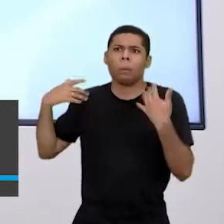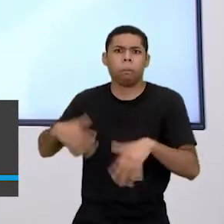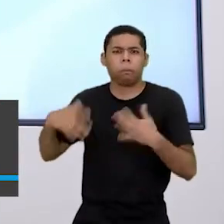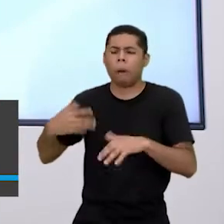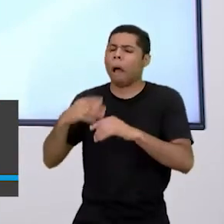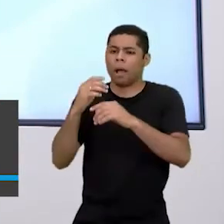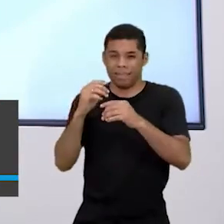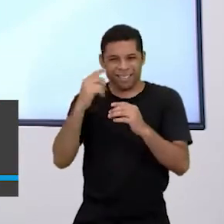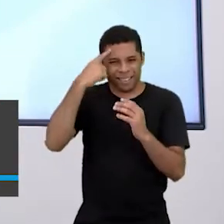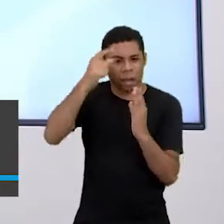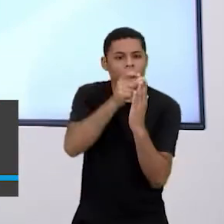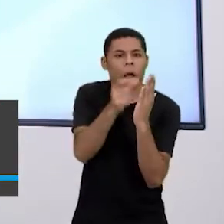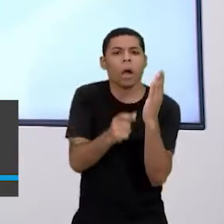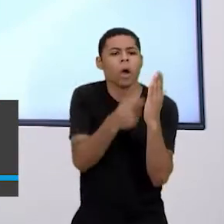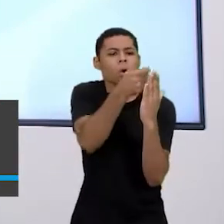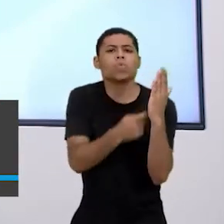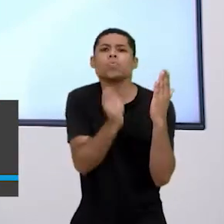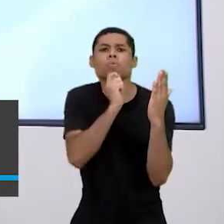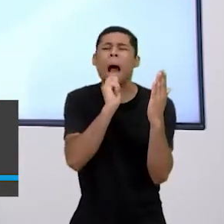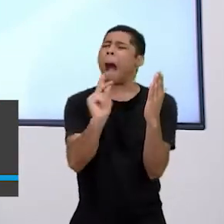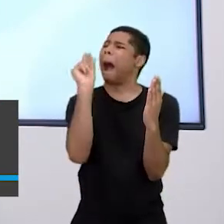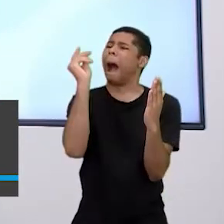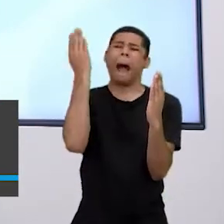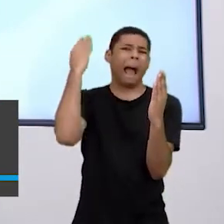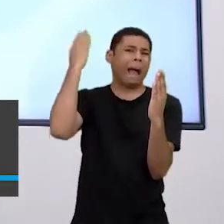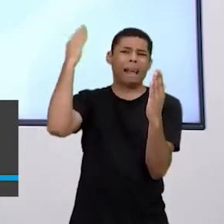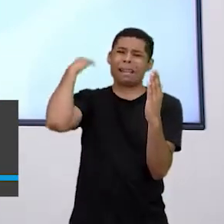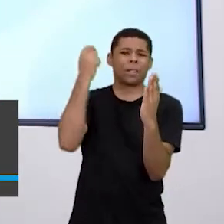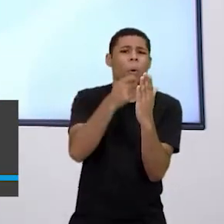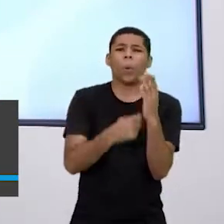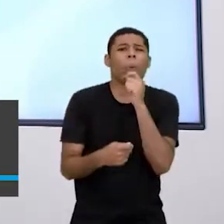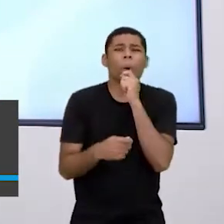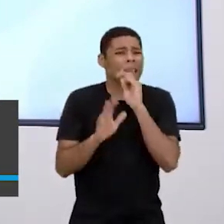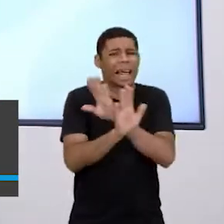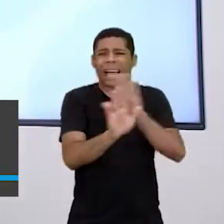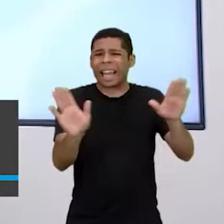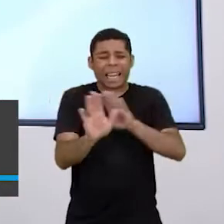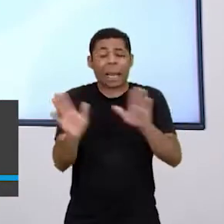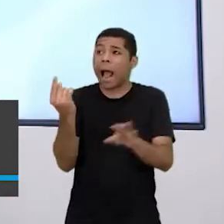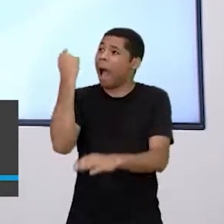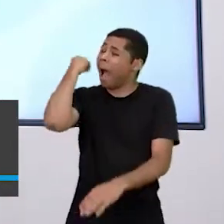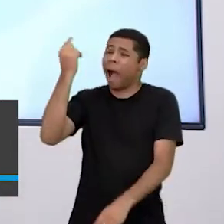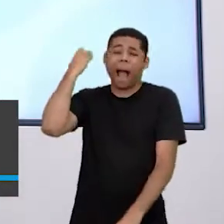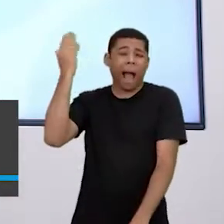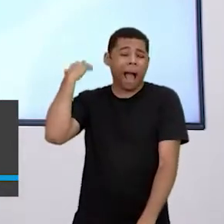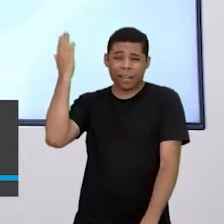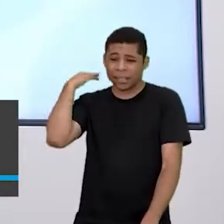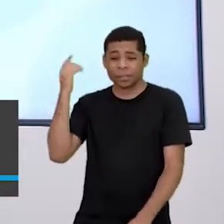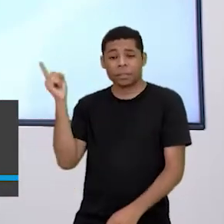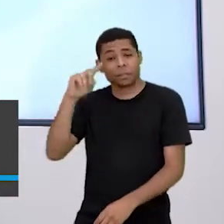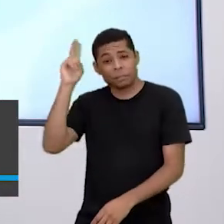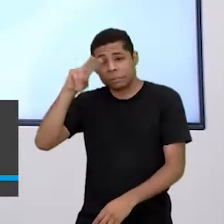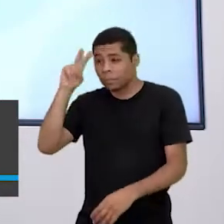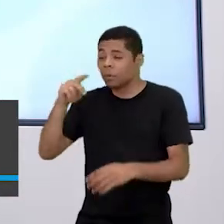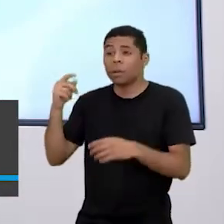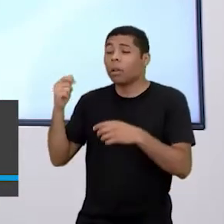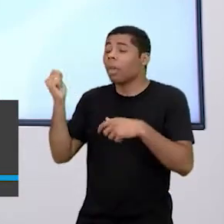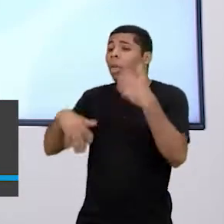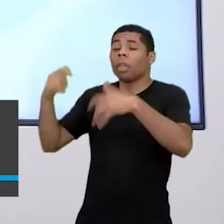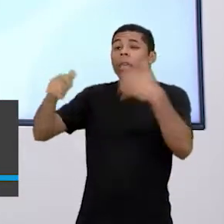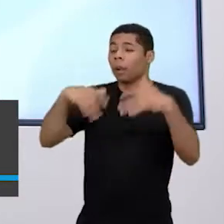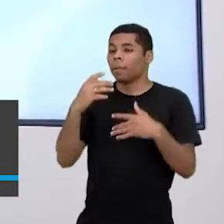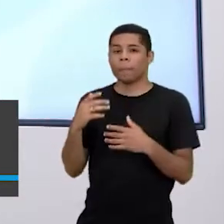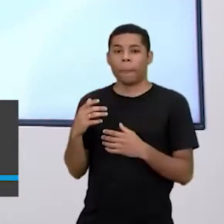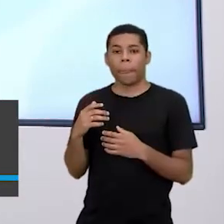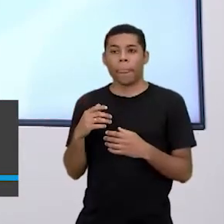escrita, né? O Beowulf é um exemplo disso, que você tem uma história que a algum momento alguém passou para